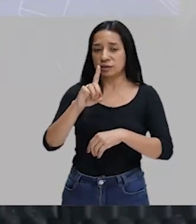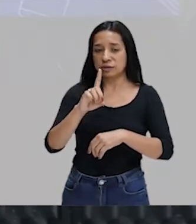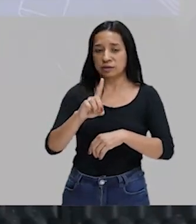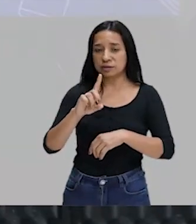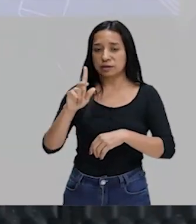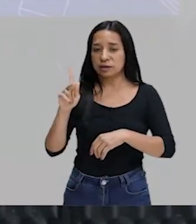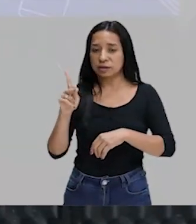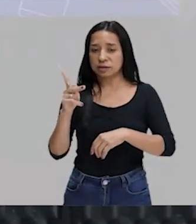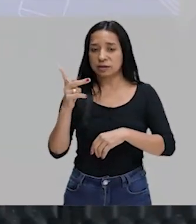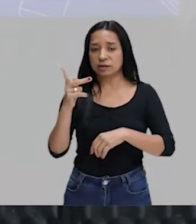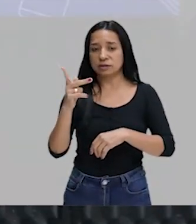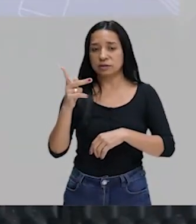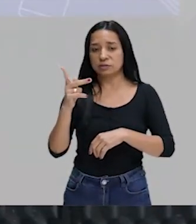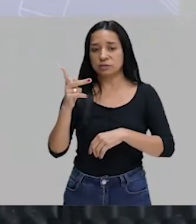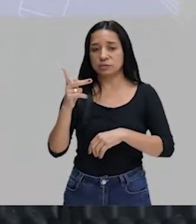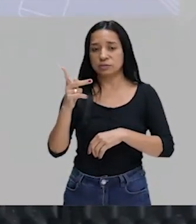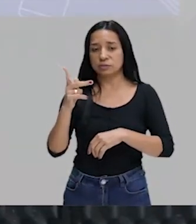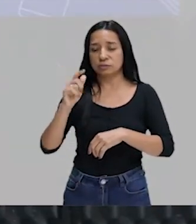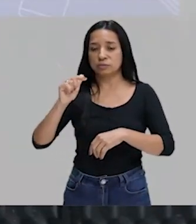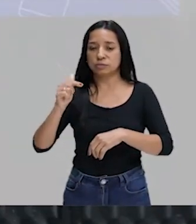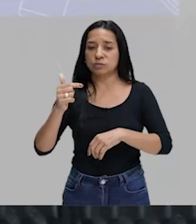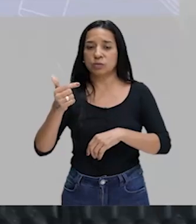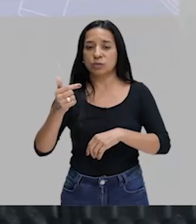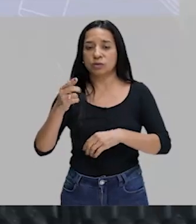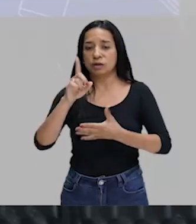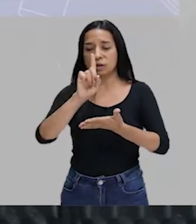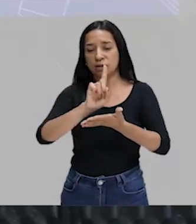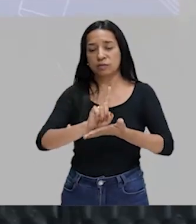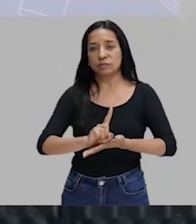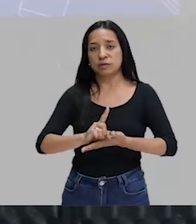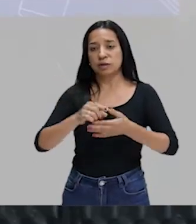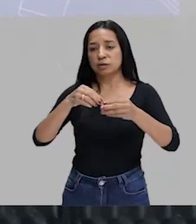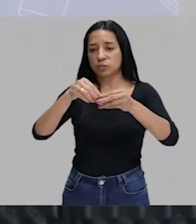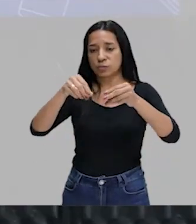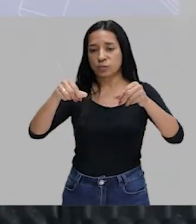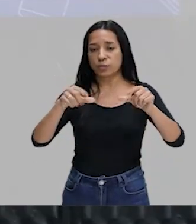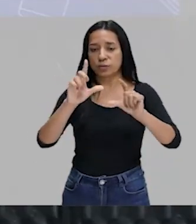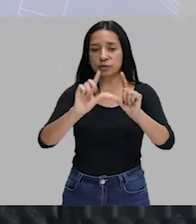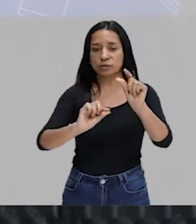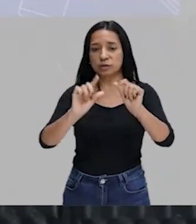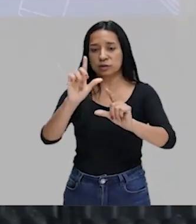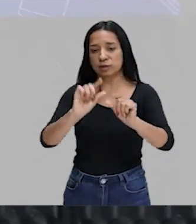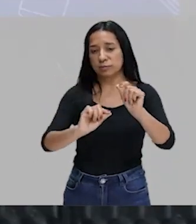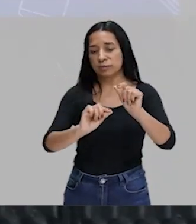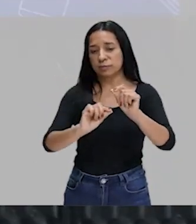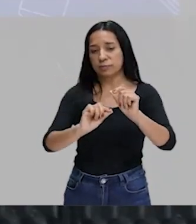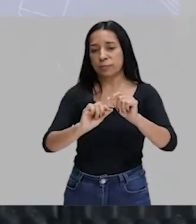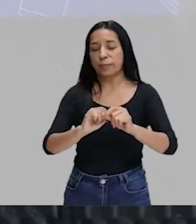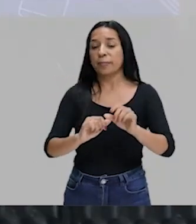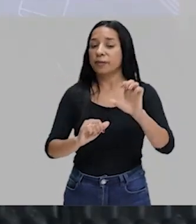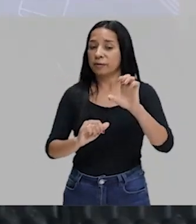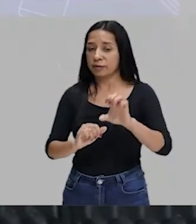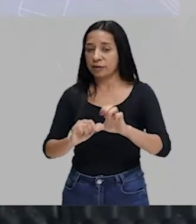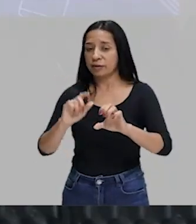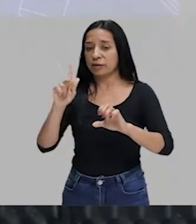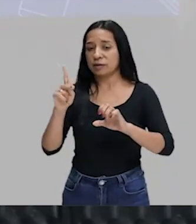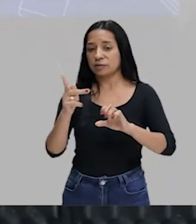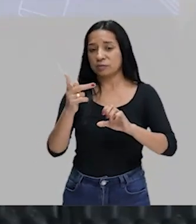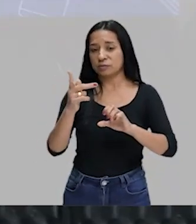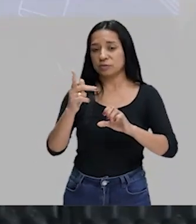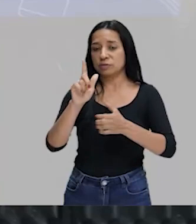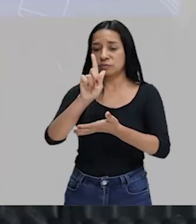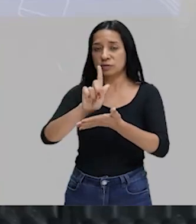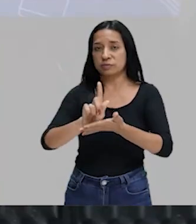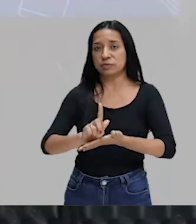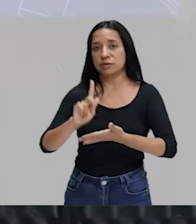Então, para que se forme uma estrela, nós precisamos de alguns desses elementos, tá certo? Então, você